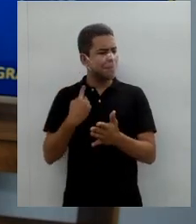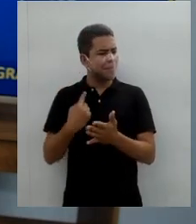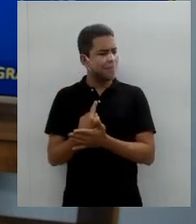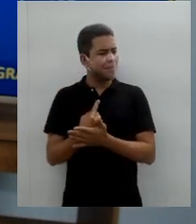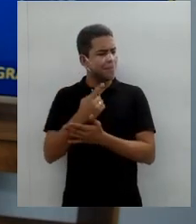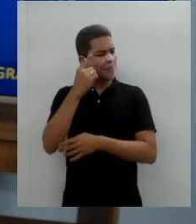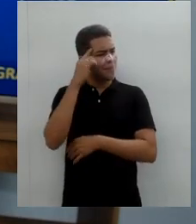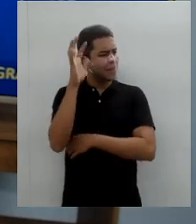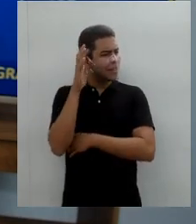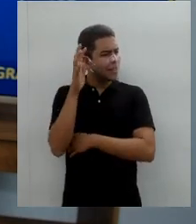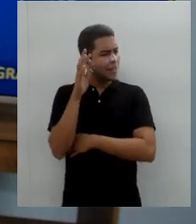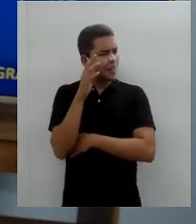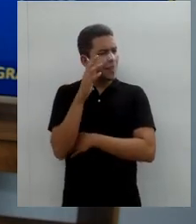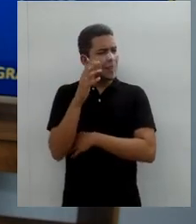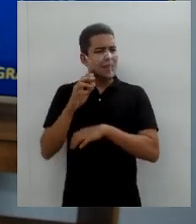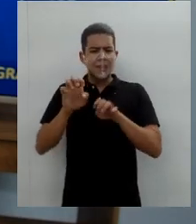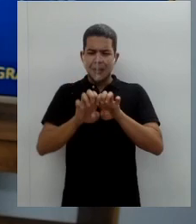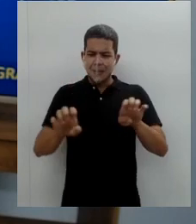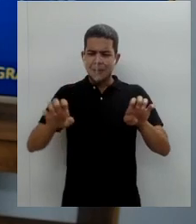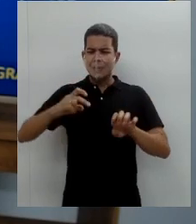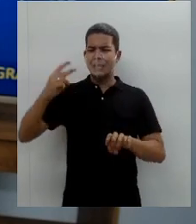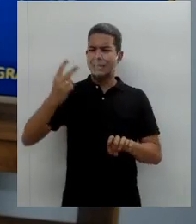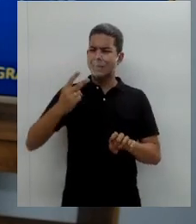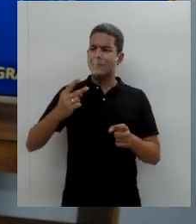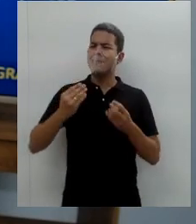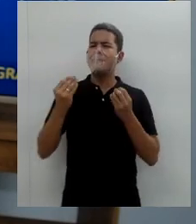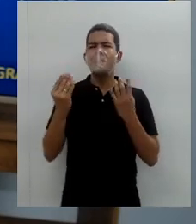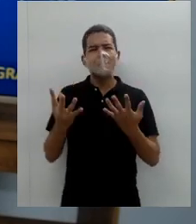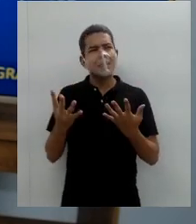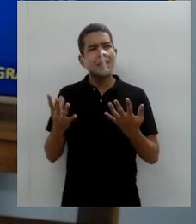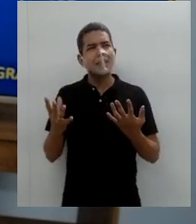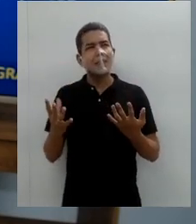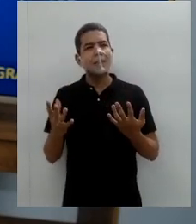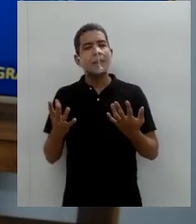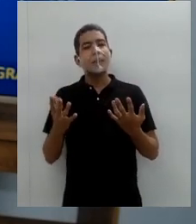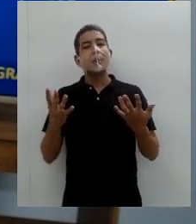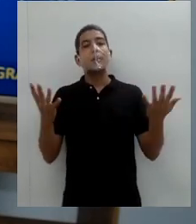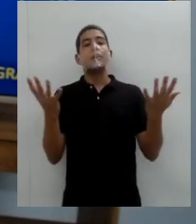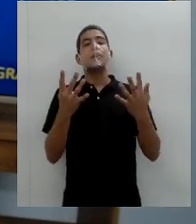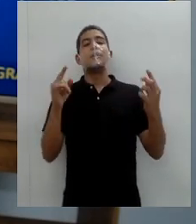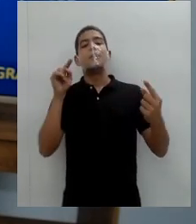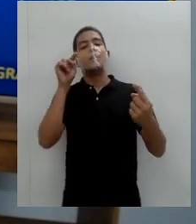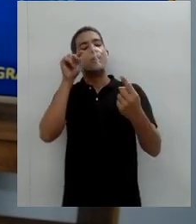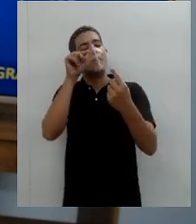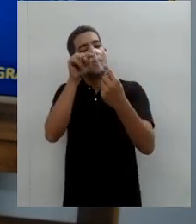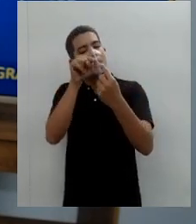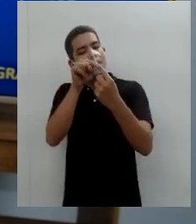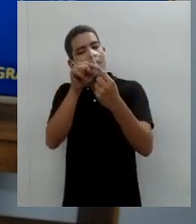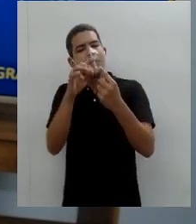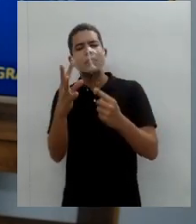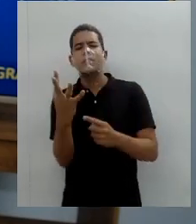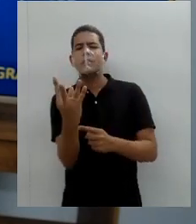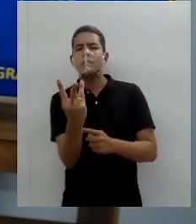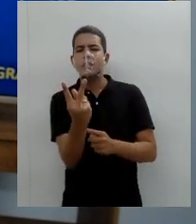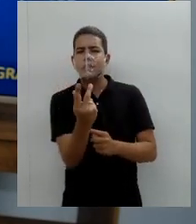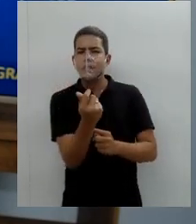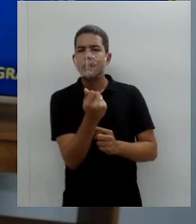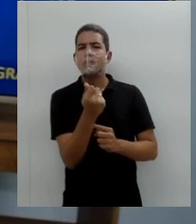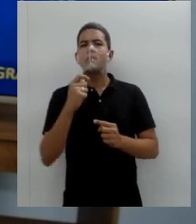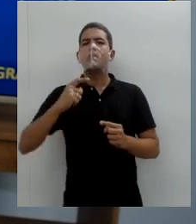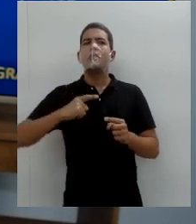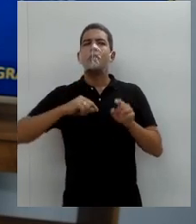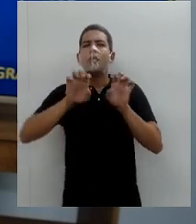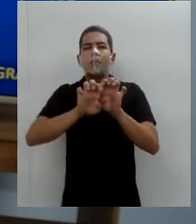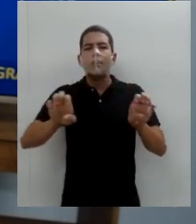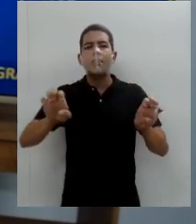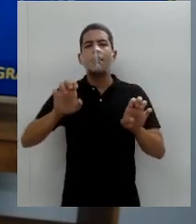tanta coisa de equação de segundo grau? Chegou o momento de aplicarmos com muita qualidade a